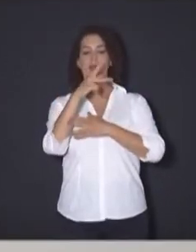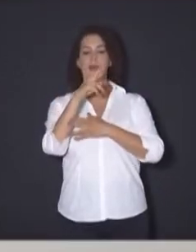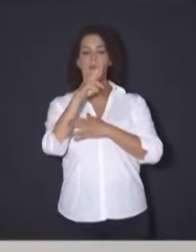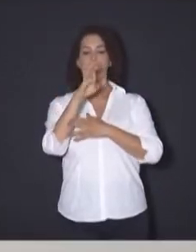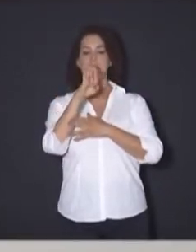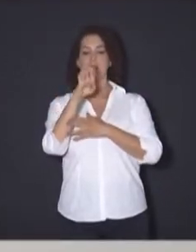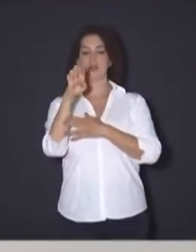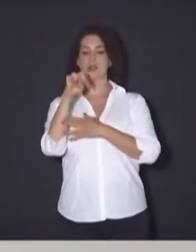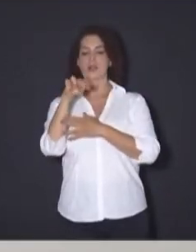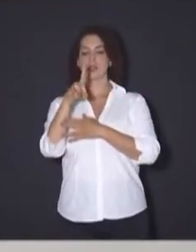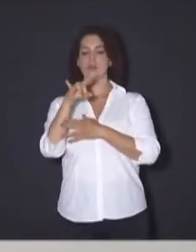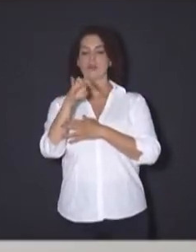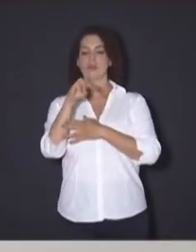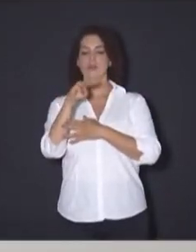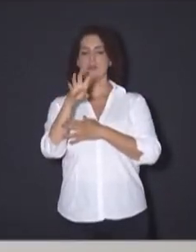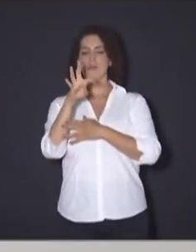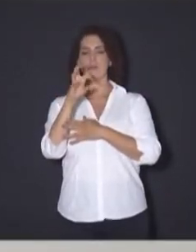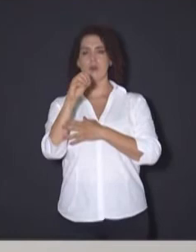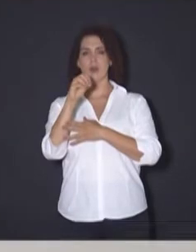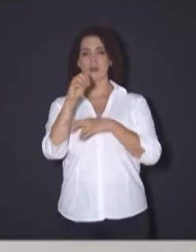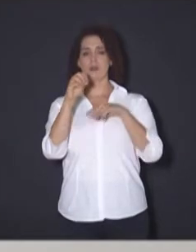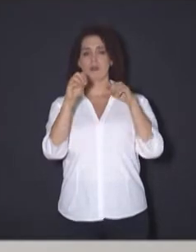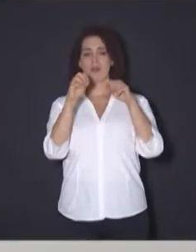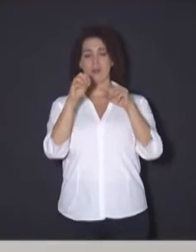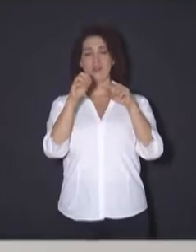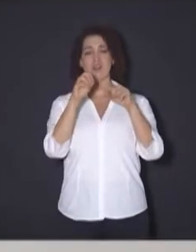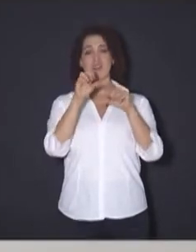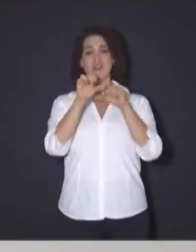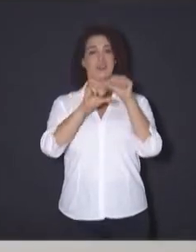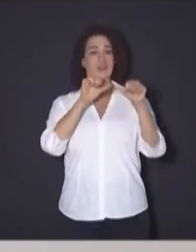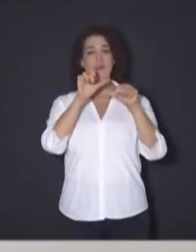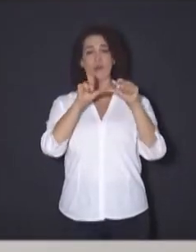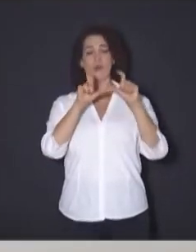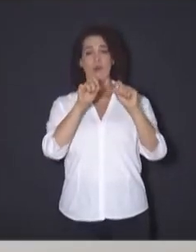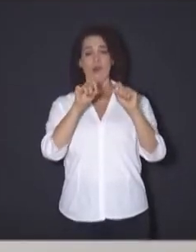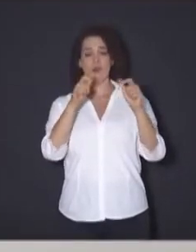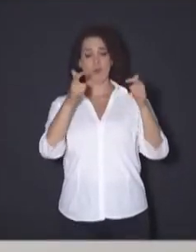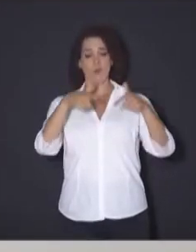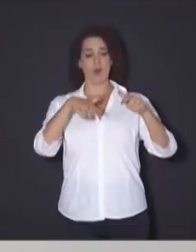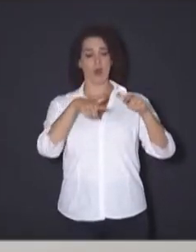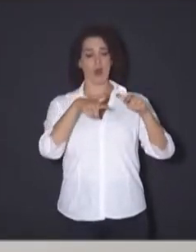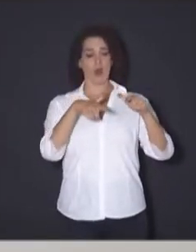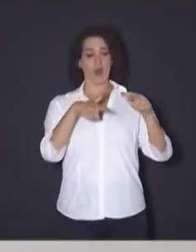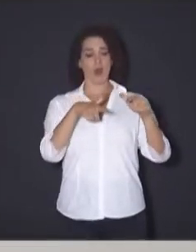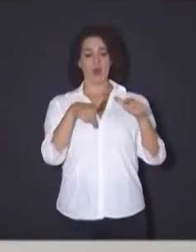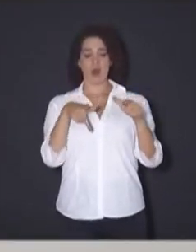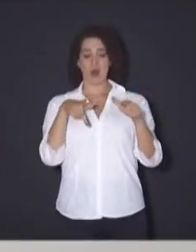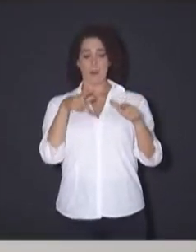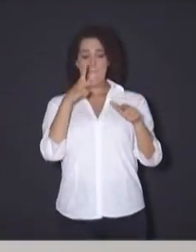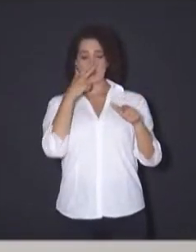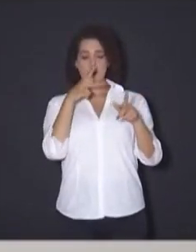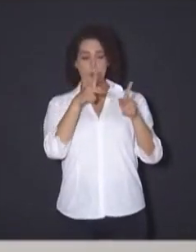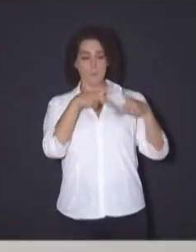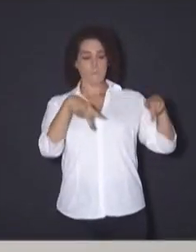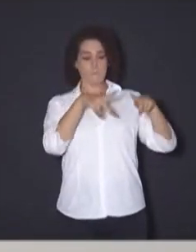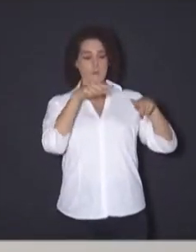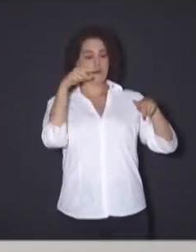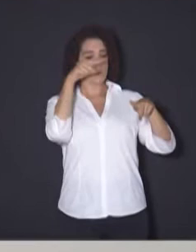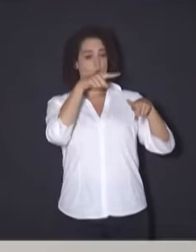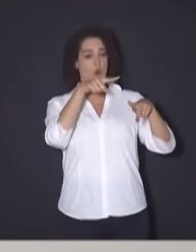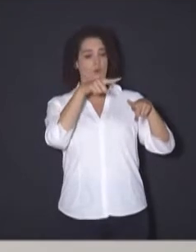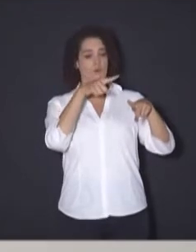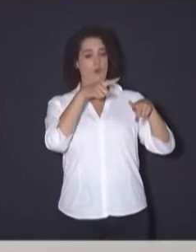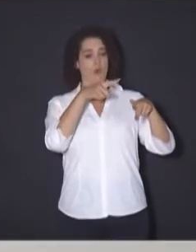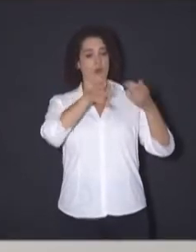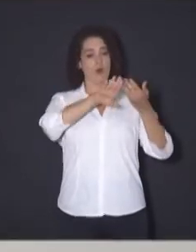locais de exclusão dessas populações então quem conhece por